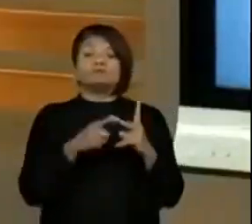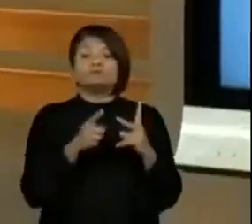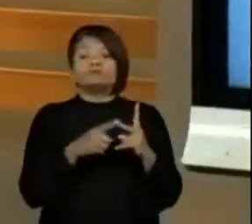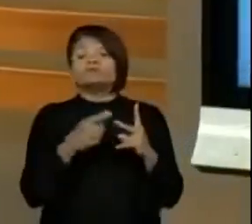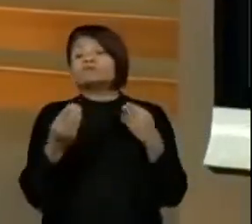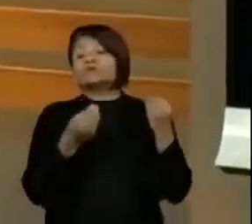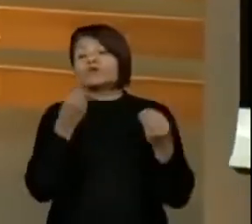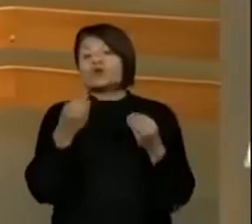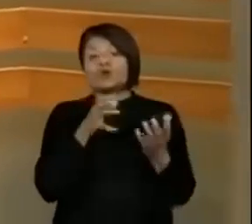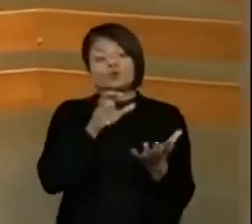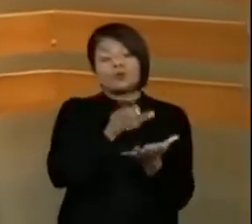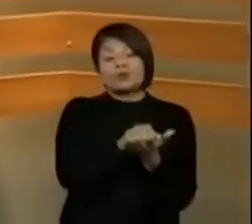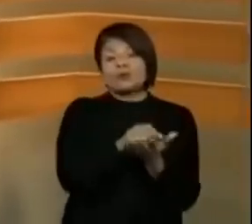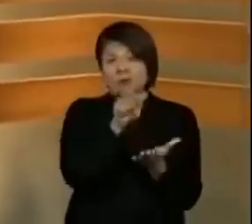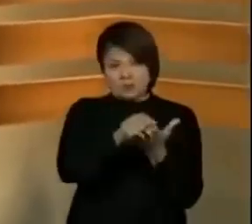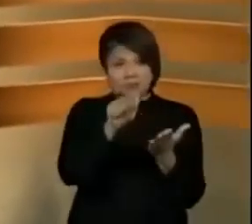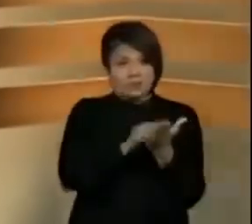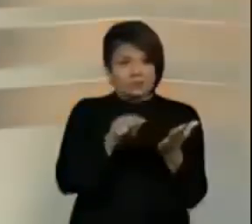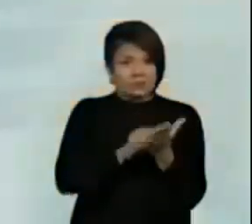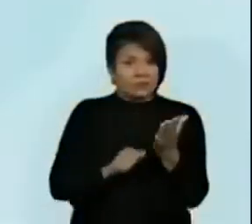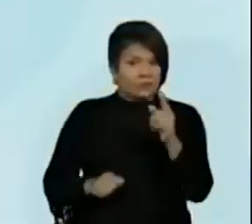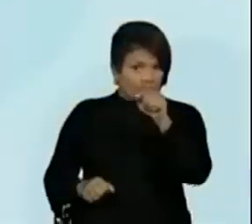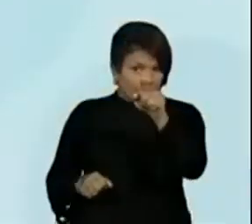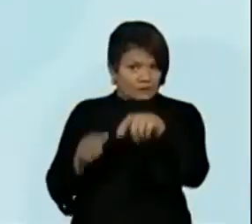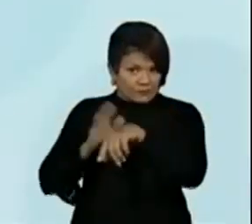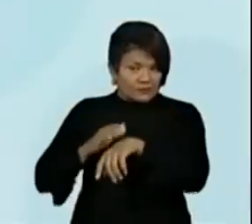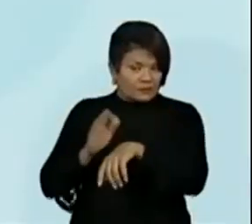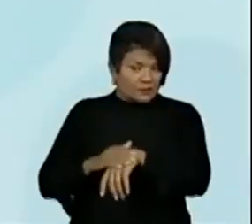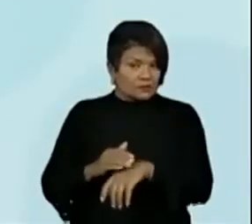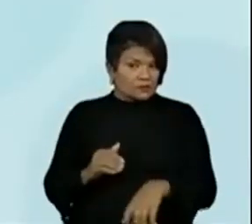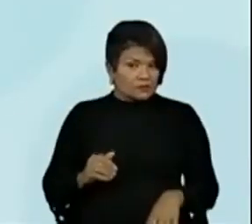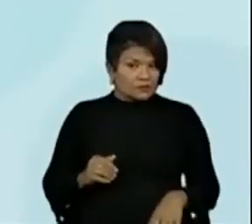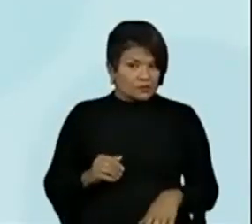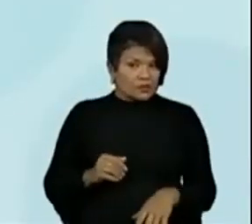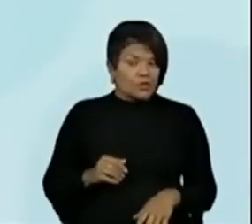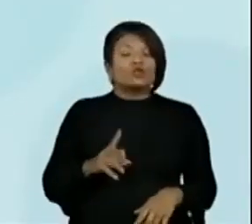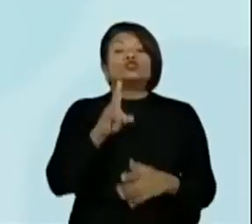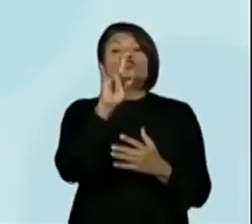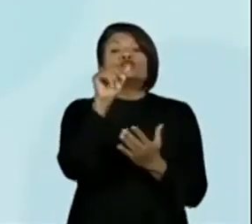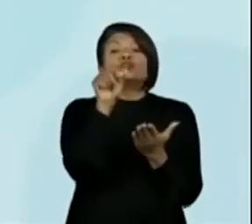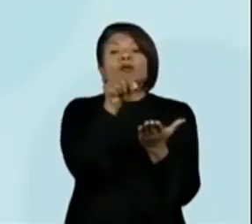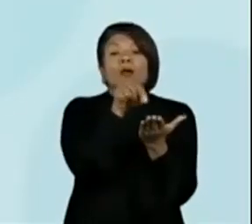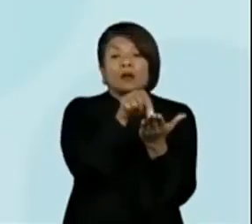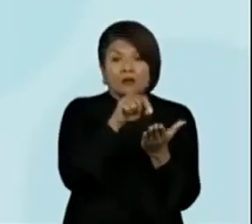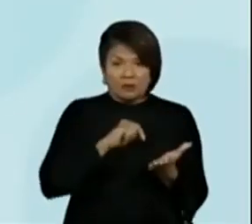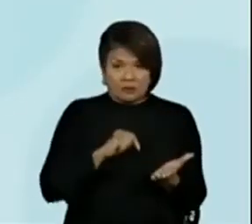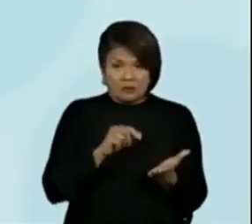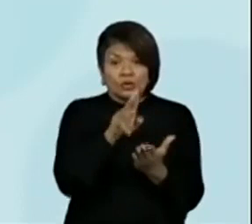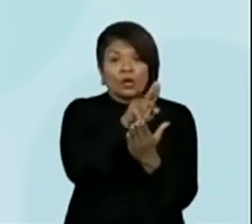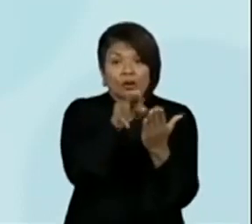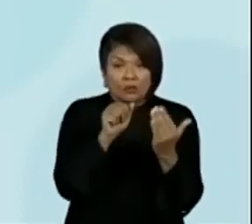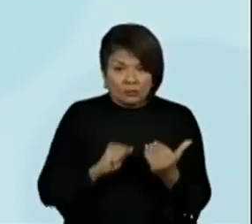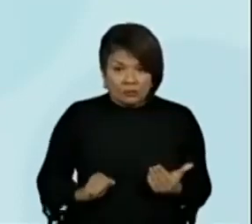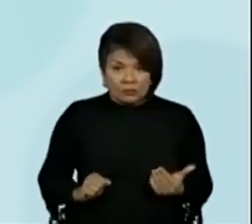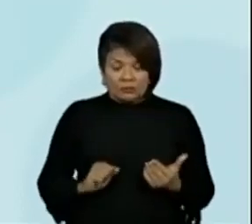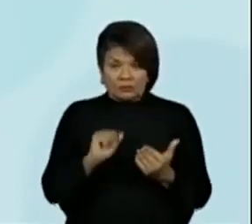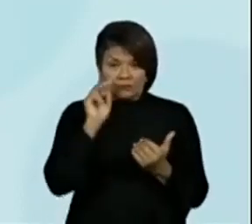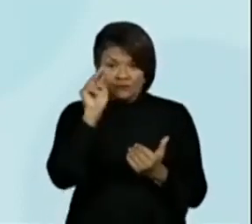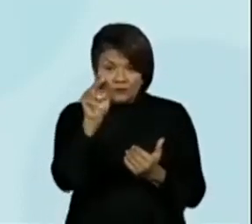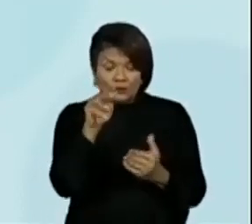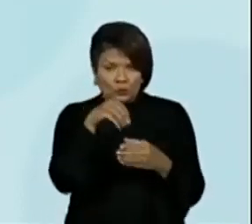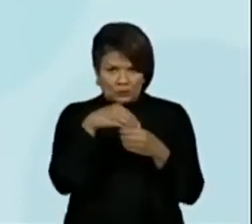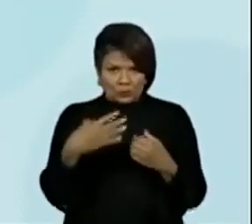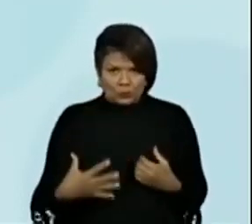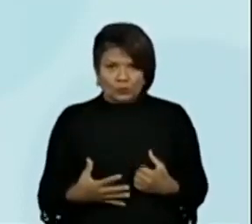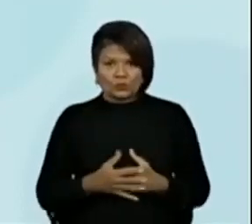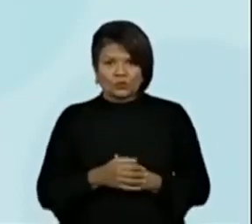as anotações do seu caderno? Você está fazendo as suas anotações? Você anota a data? Você anota o que você assistiu na aula?